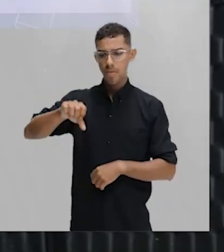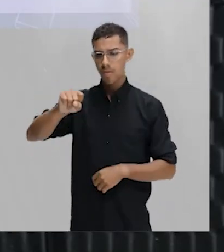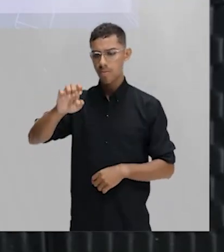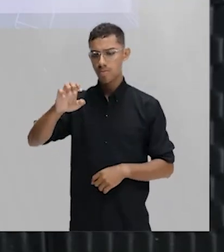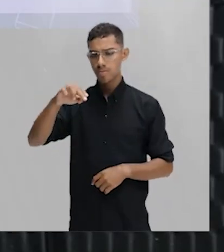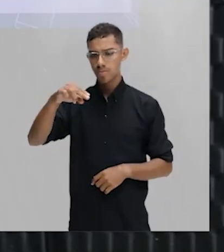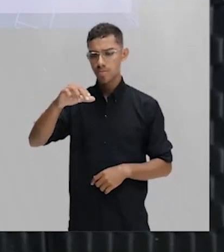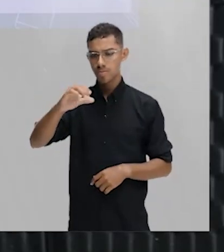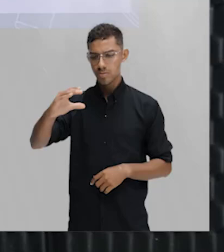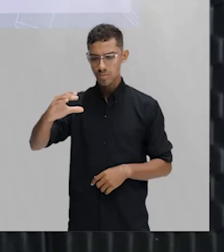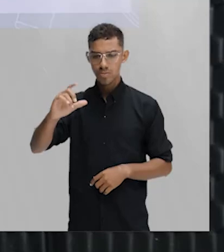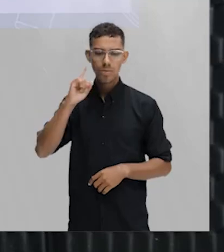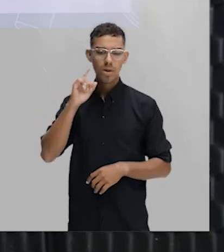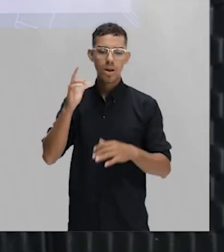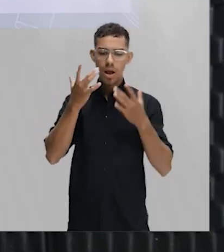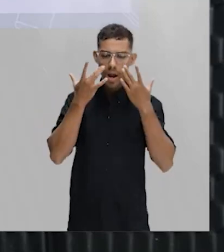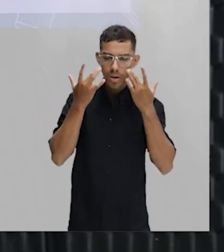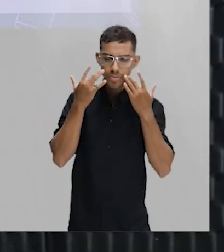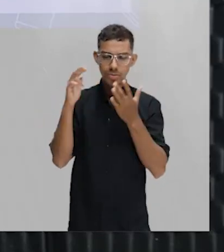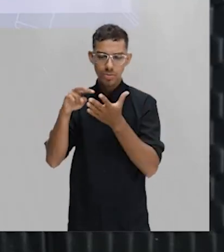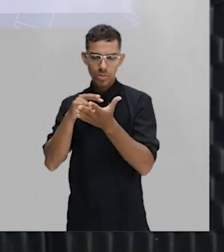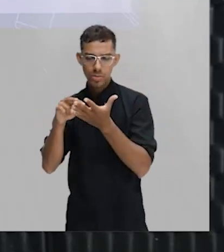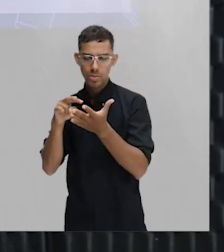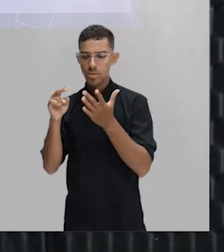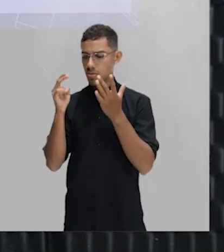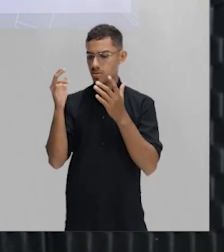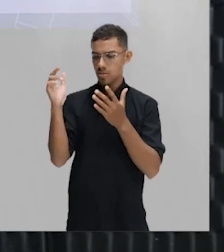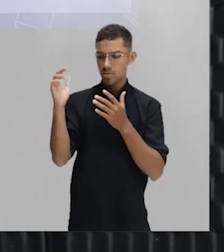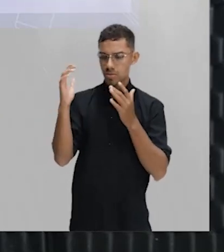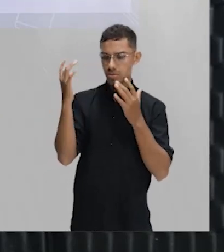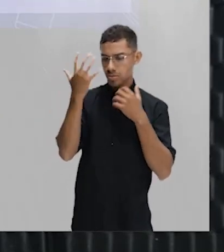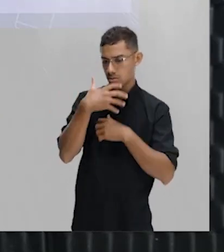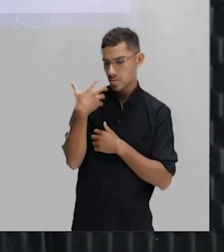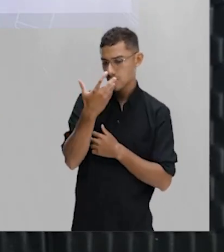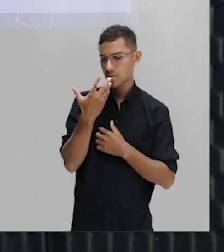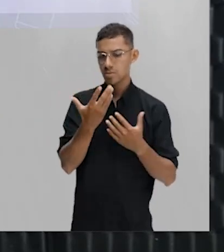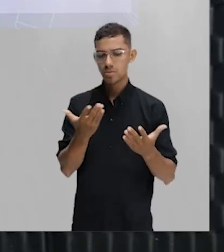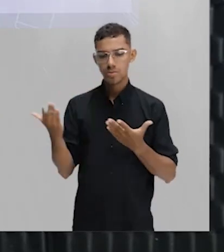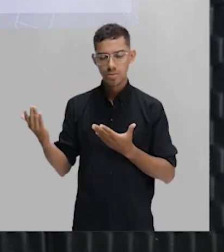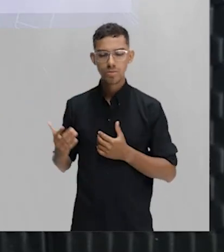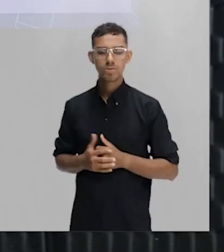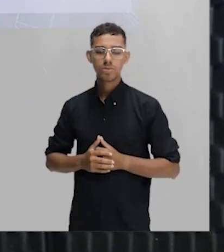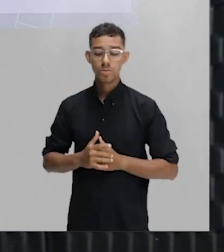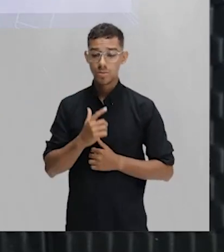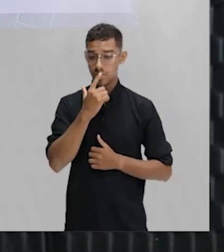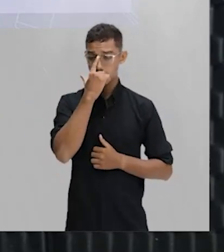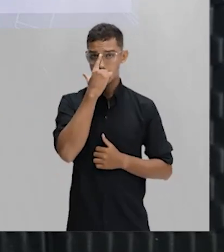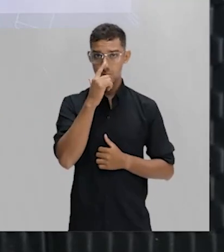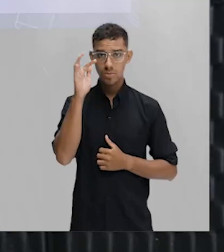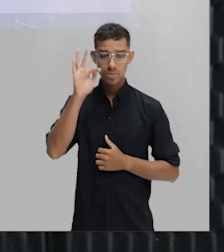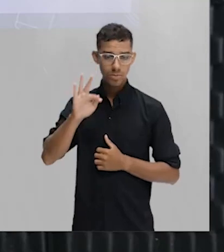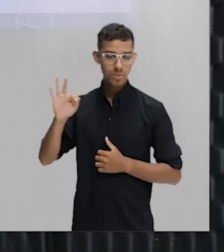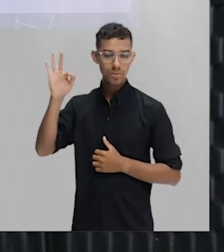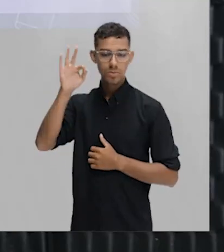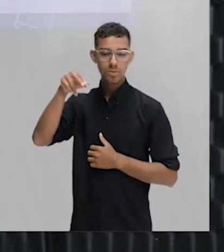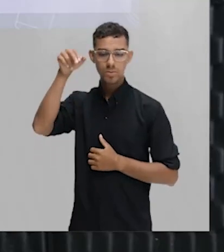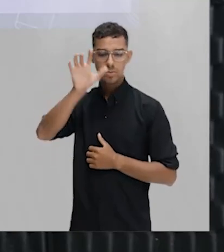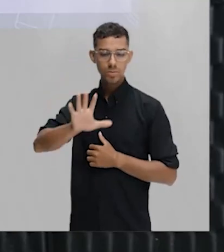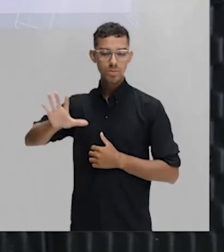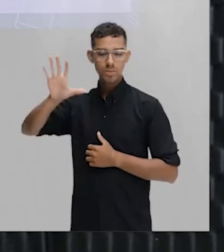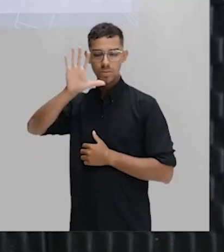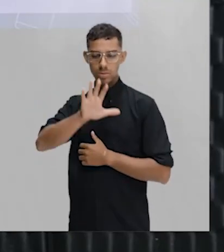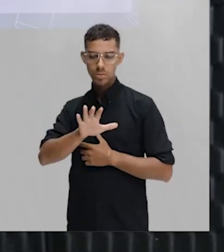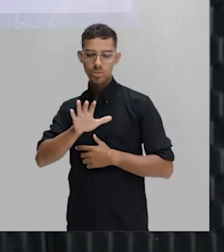a dança, artes visuais. A Rede SESC de Comércio, que é integrada à Confederação Nacional de Comércio e ao Serviço Nacional de